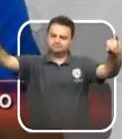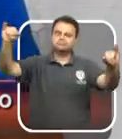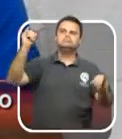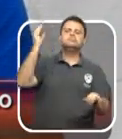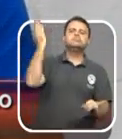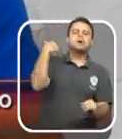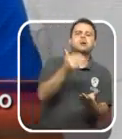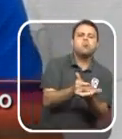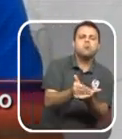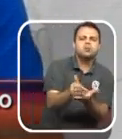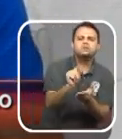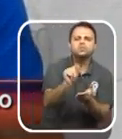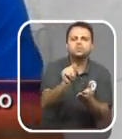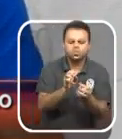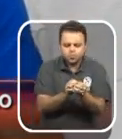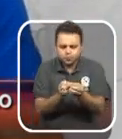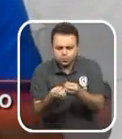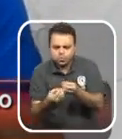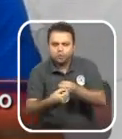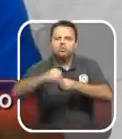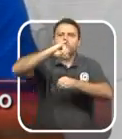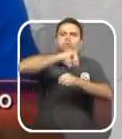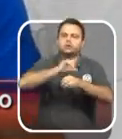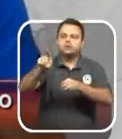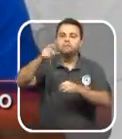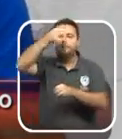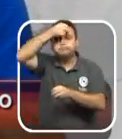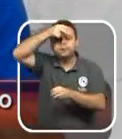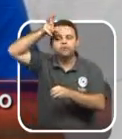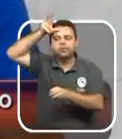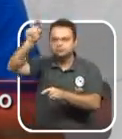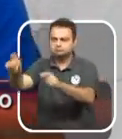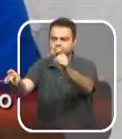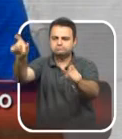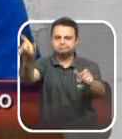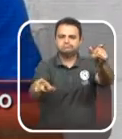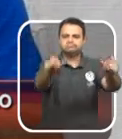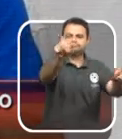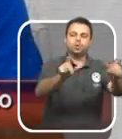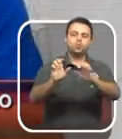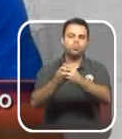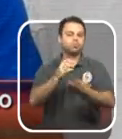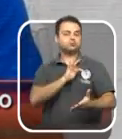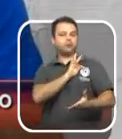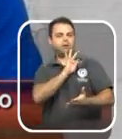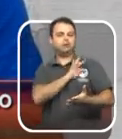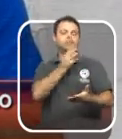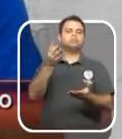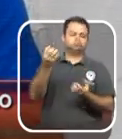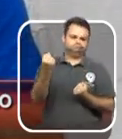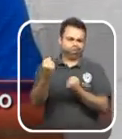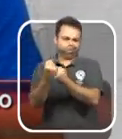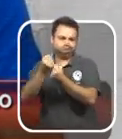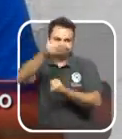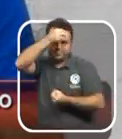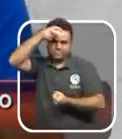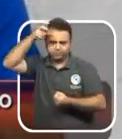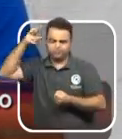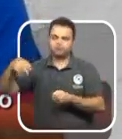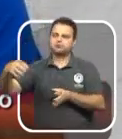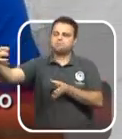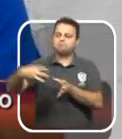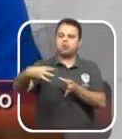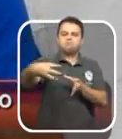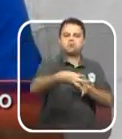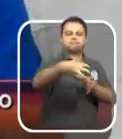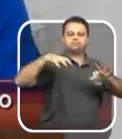seria mais composta pelos prefeitos e pela, vamos dizer assim, a equipe mais técnica da prefeitura. E nós fomos